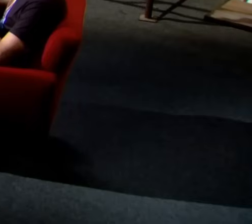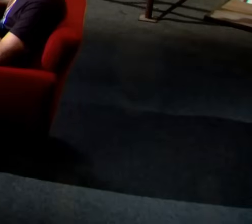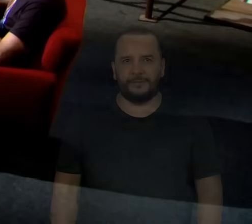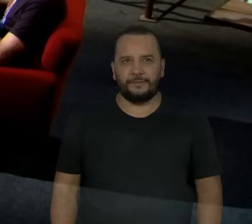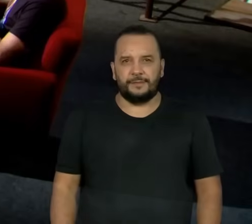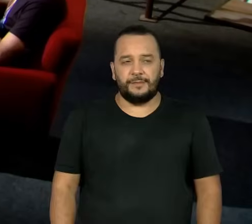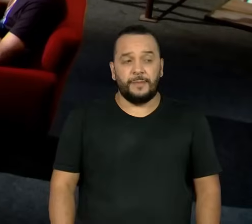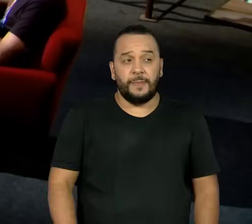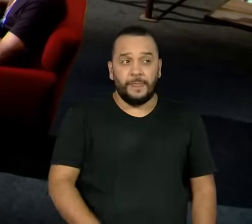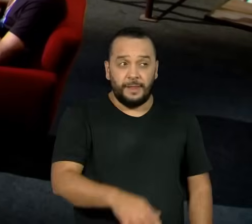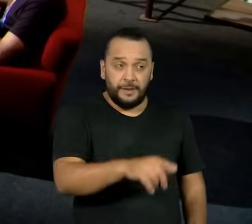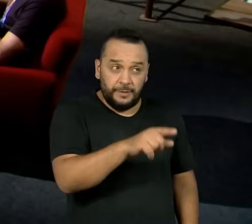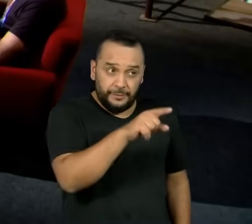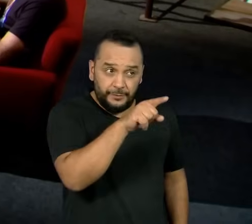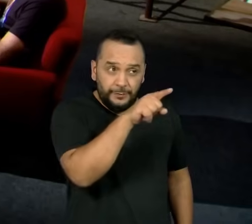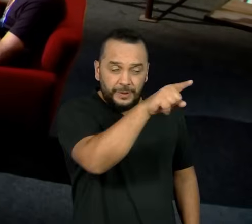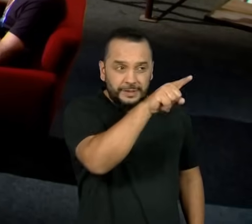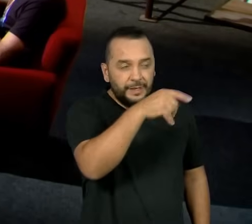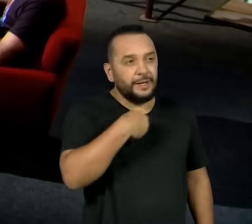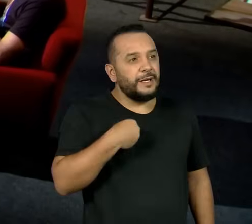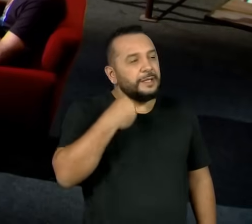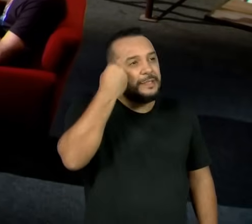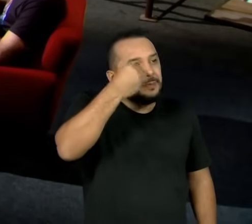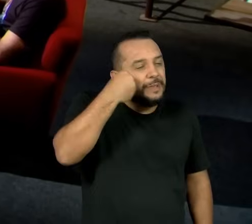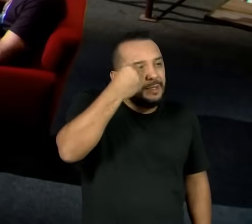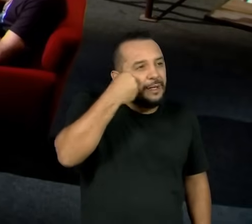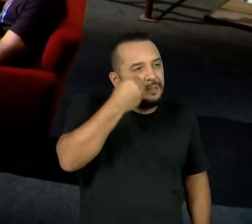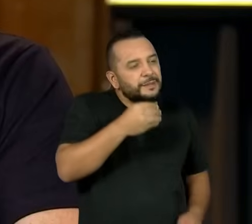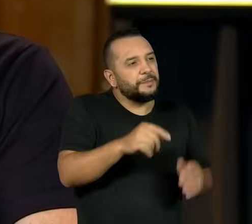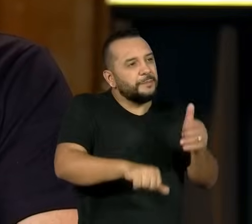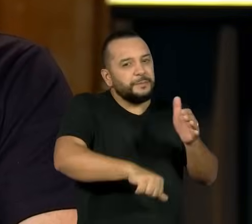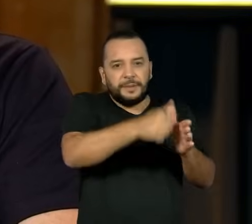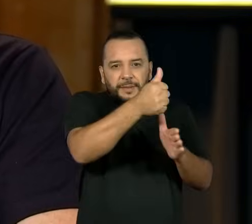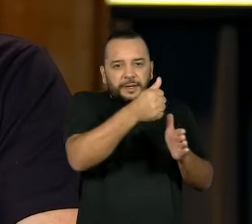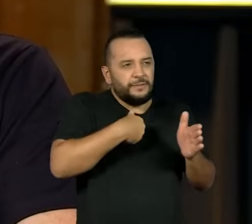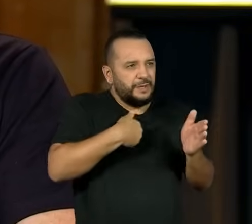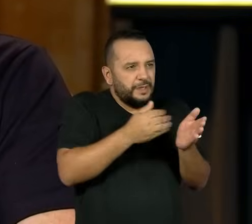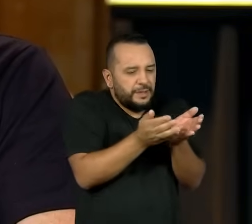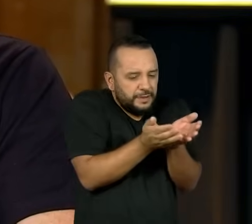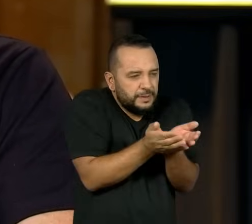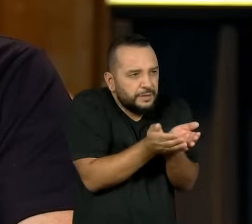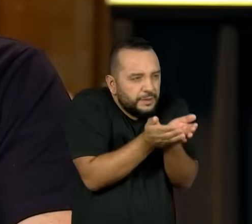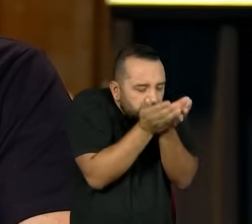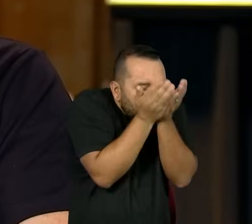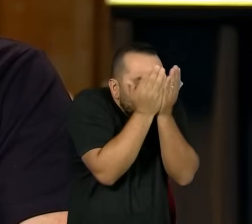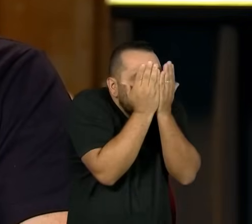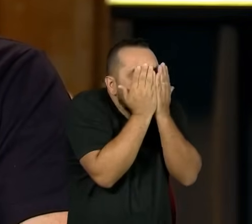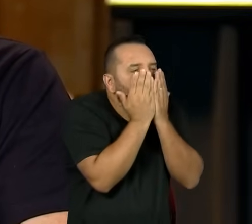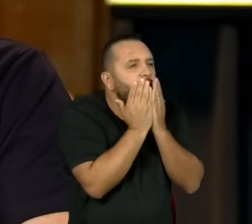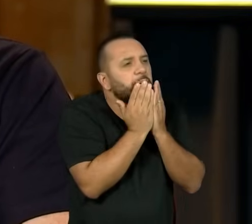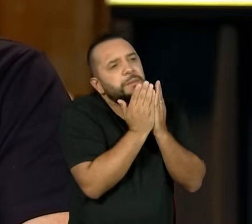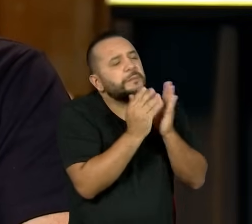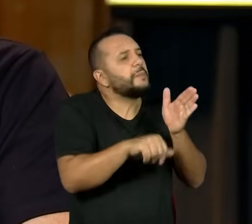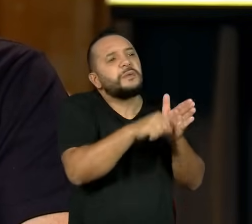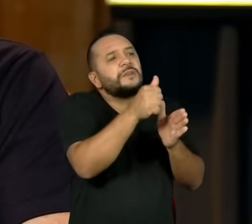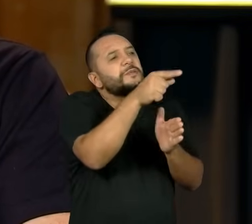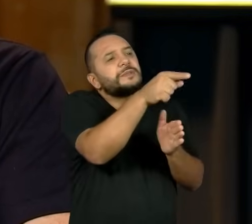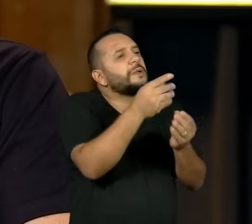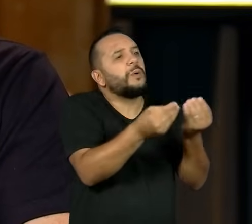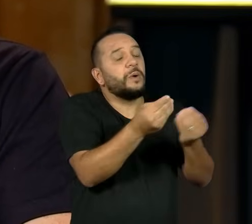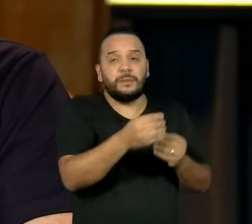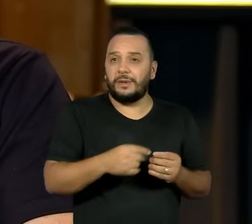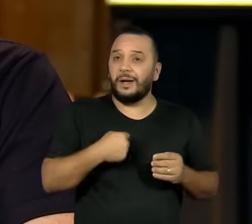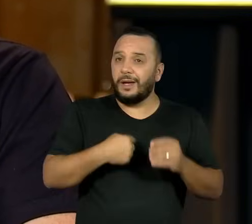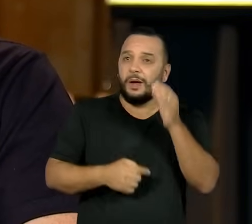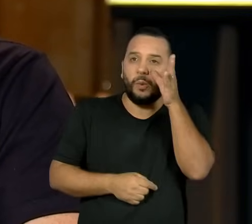O que te levou até a primeira experiência com a ayahuasca? A curiosidade. Eu acho que, como